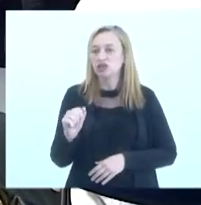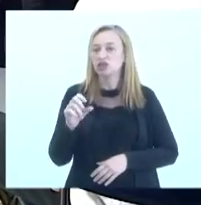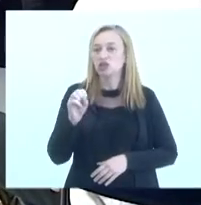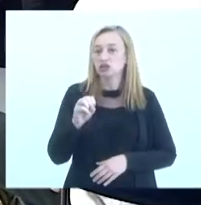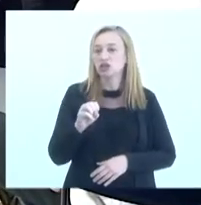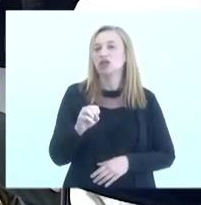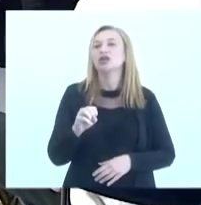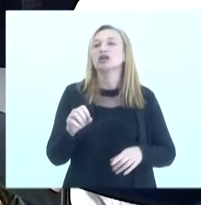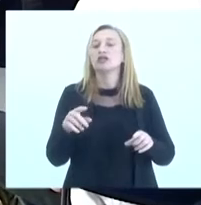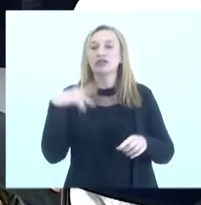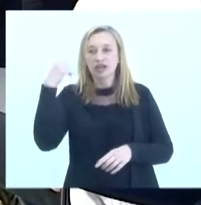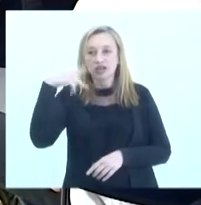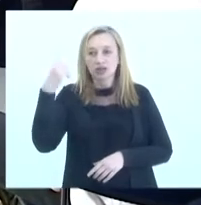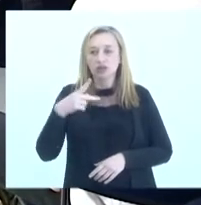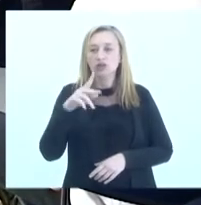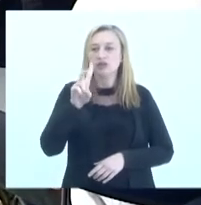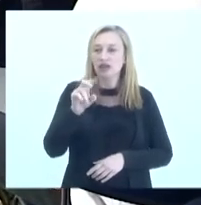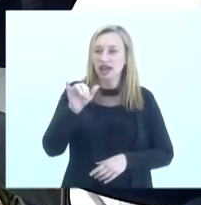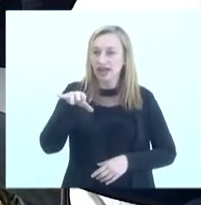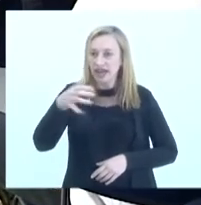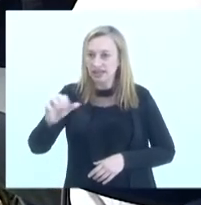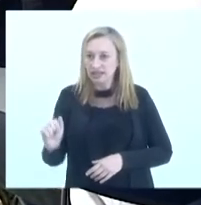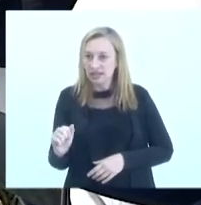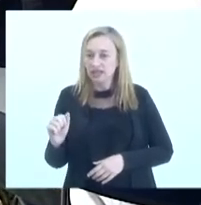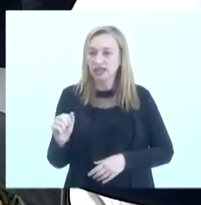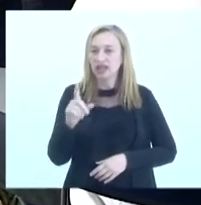o vereador de Valença, Eduardo Anque,